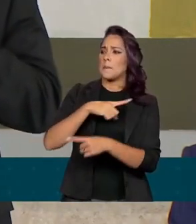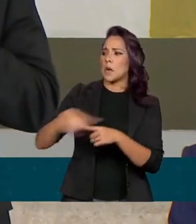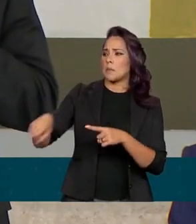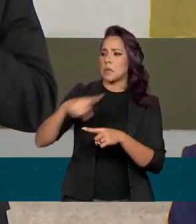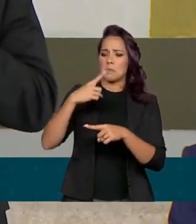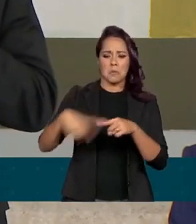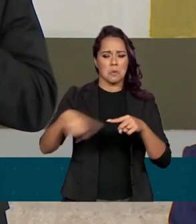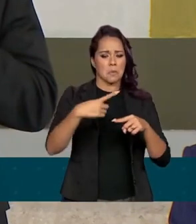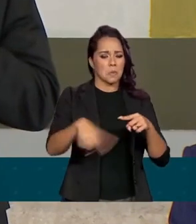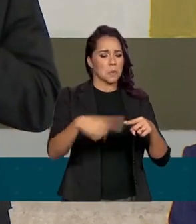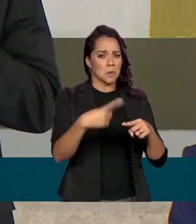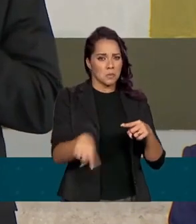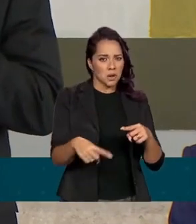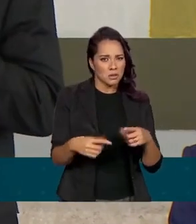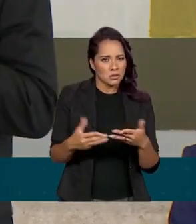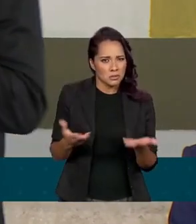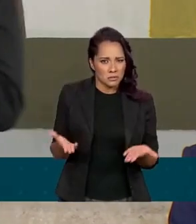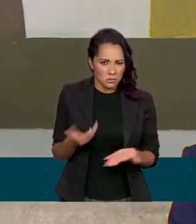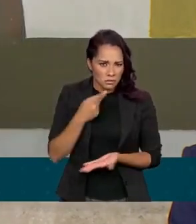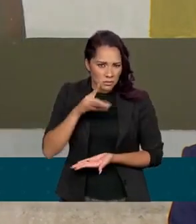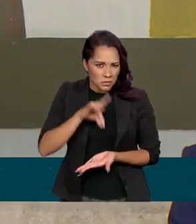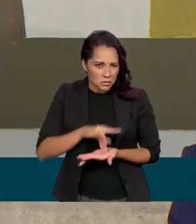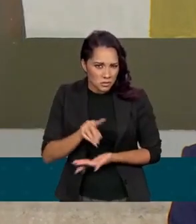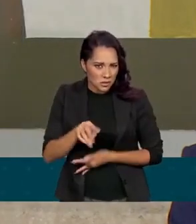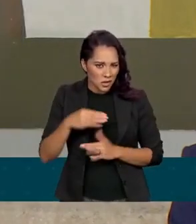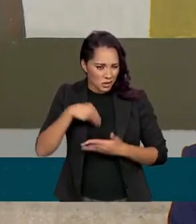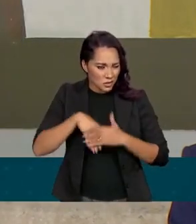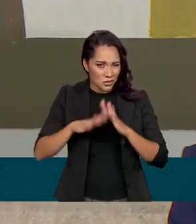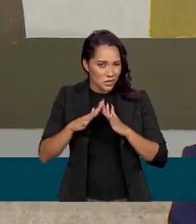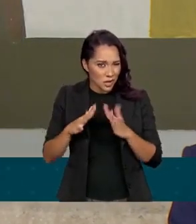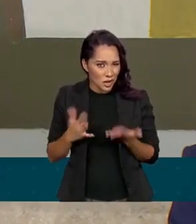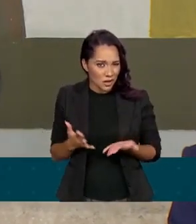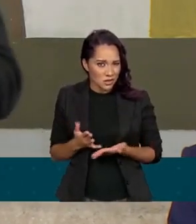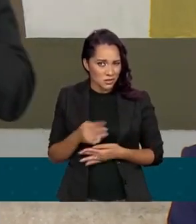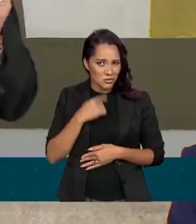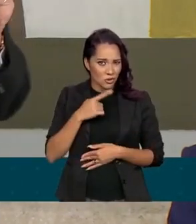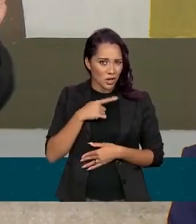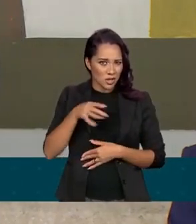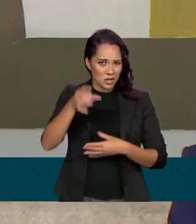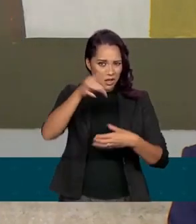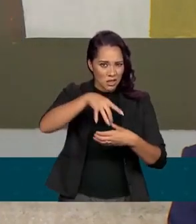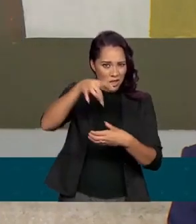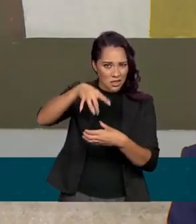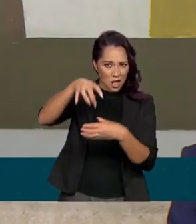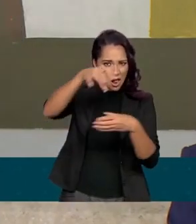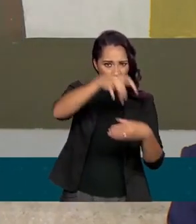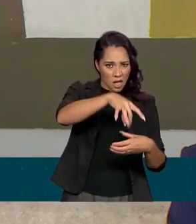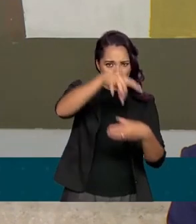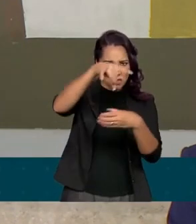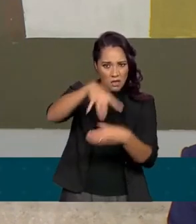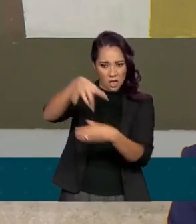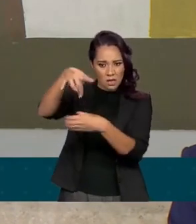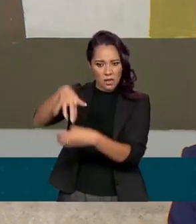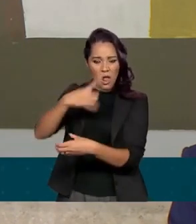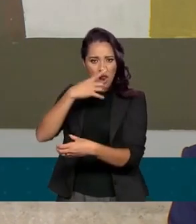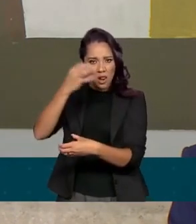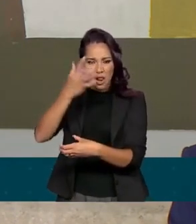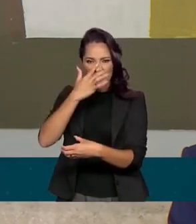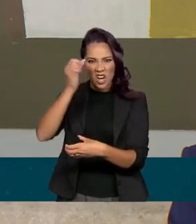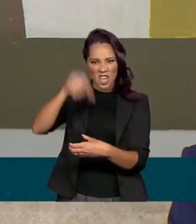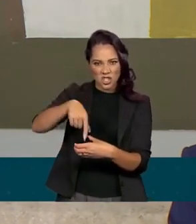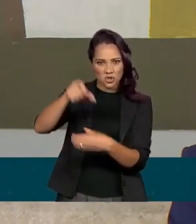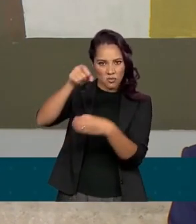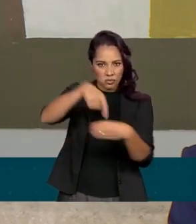proibindo, vamos ser francos, nem nas nossas casas tem coleta seletiva de lixo. São poucos os que